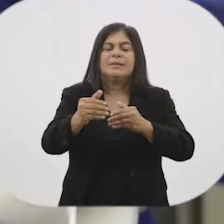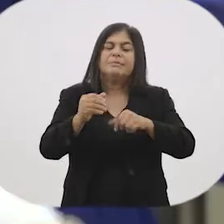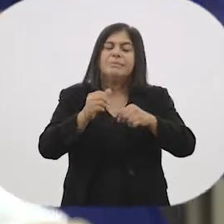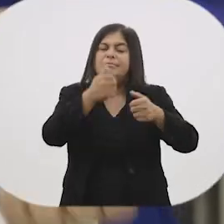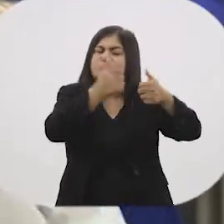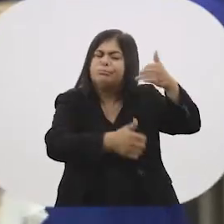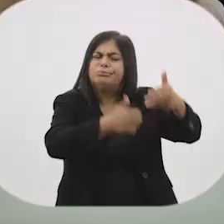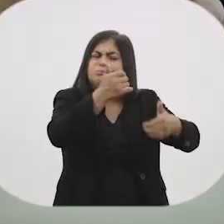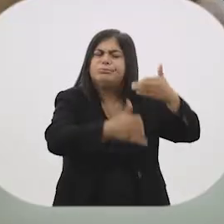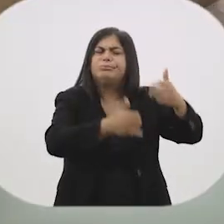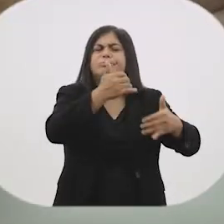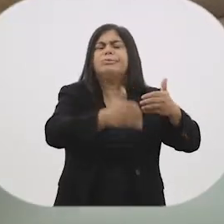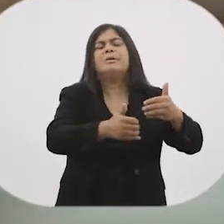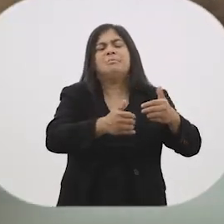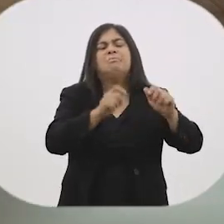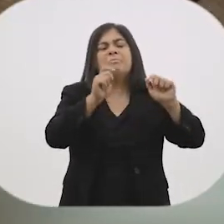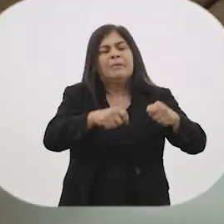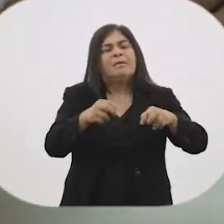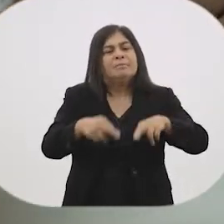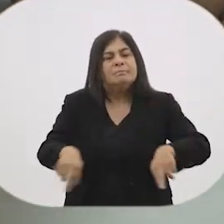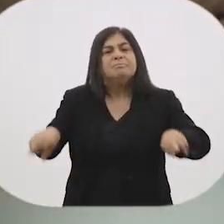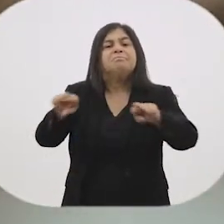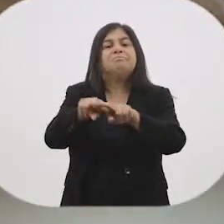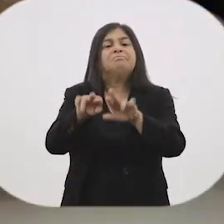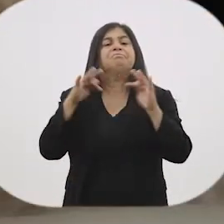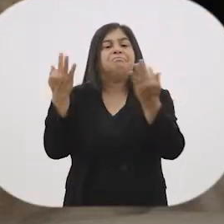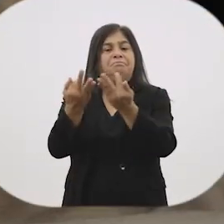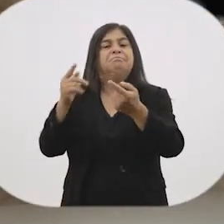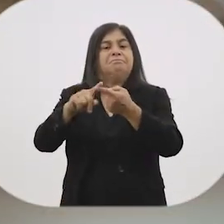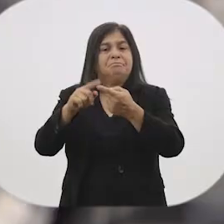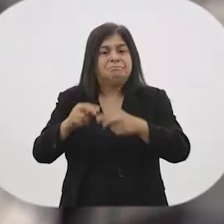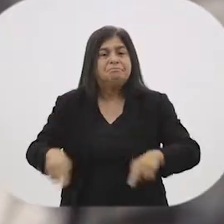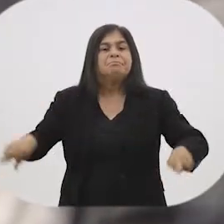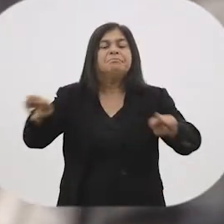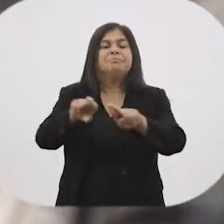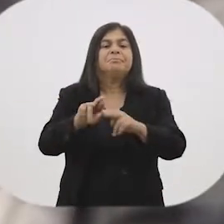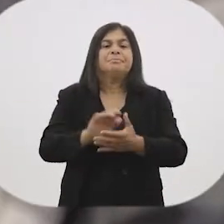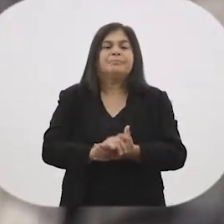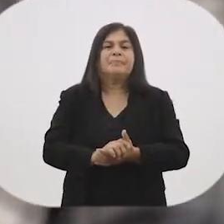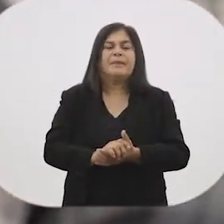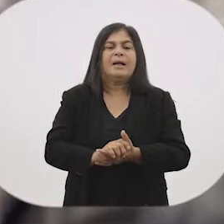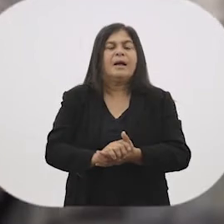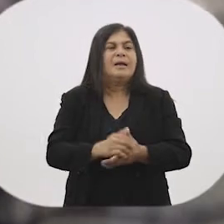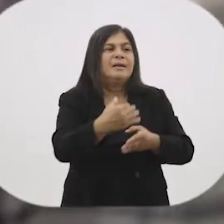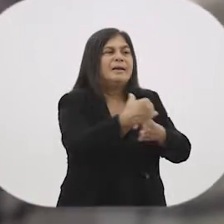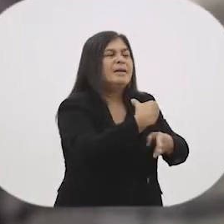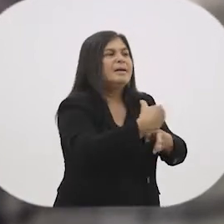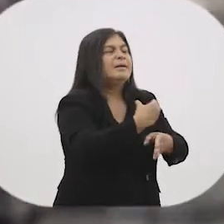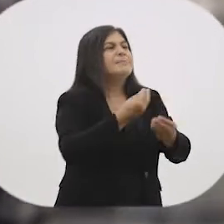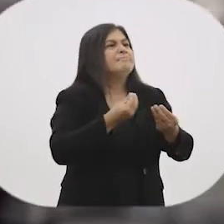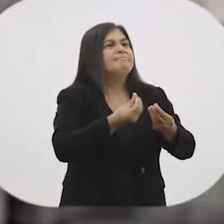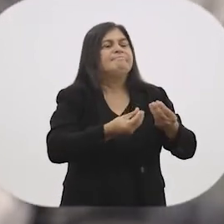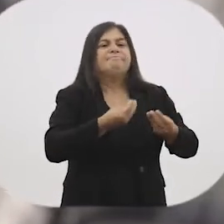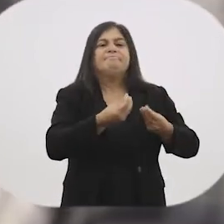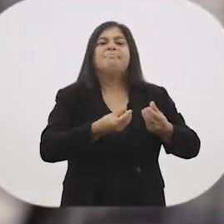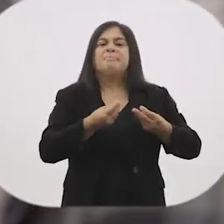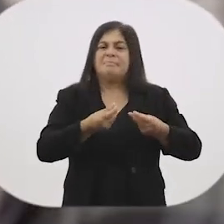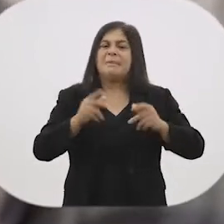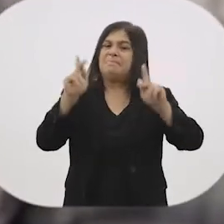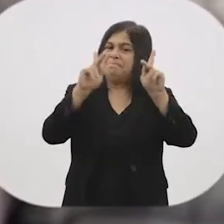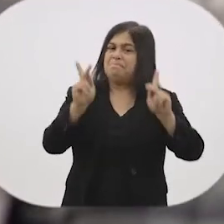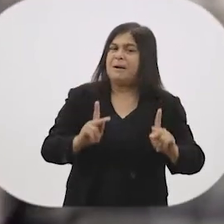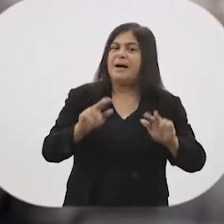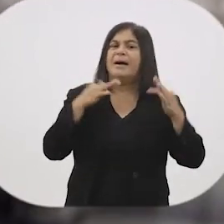não só com a companheira mas também com toda a família chegou a página casa a minha mulher ea minha